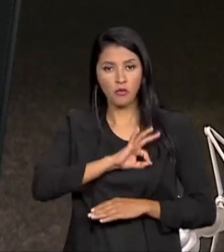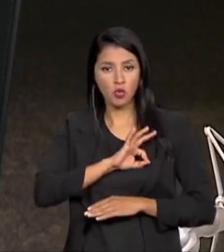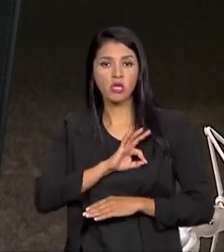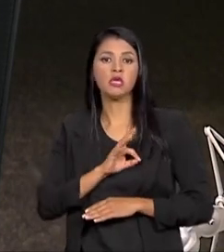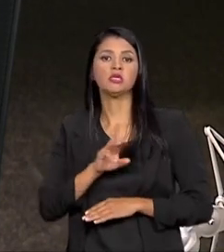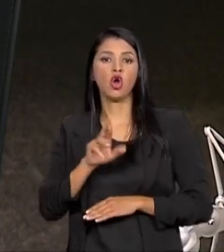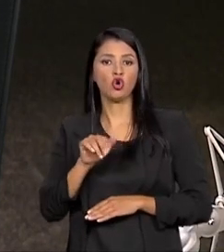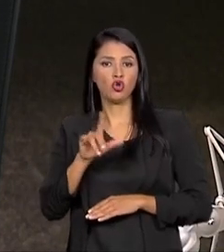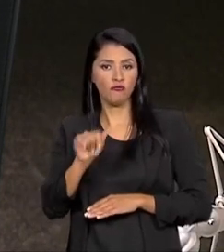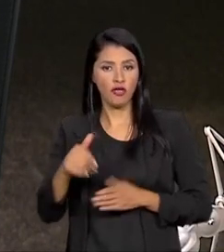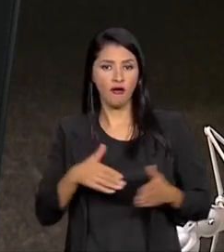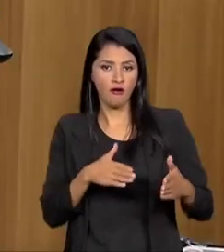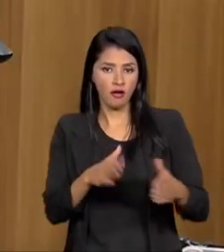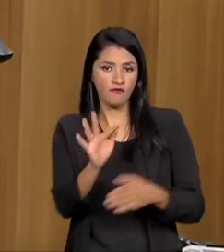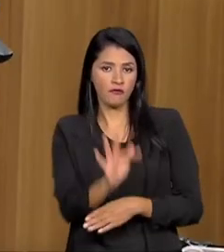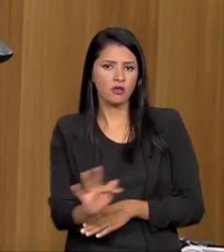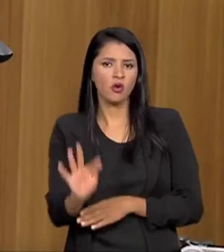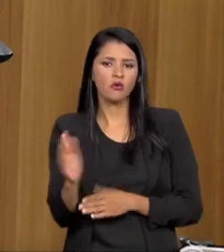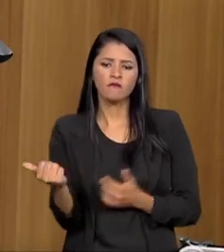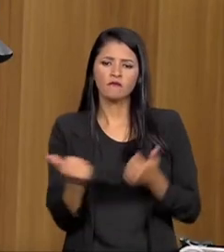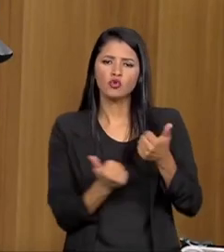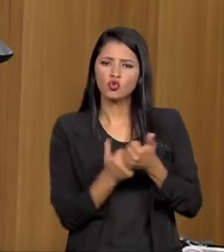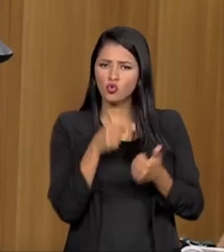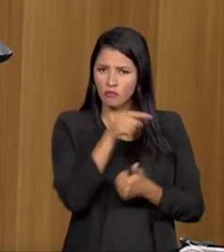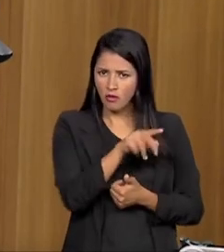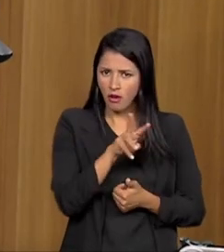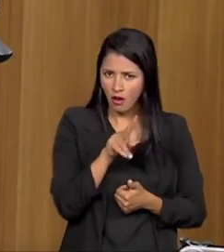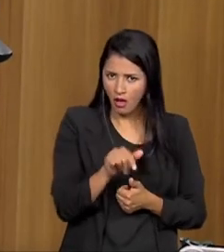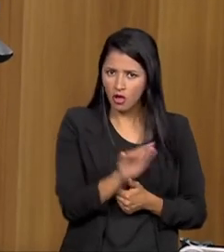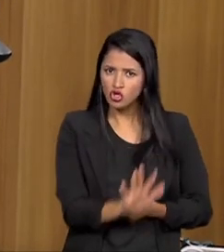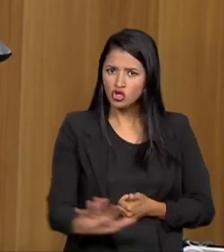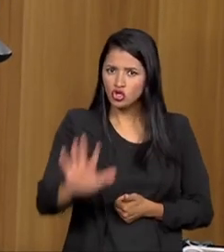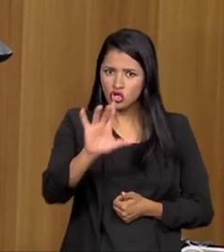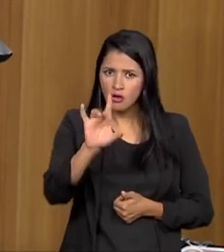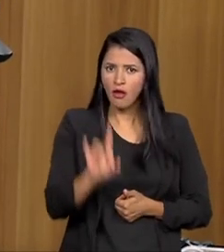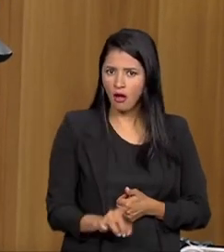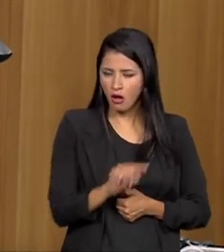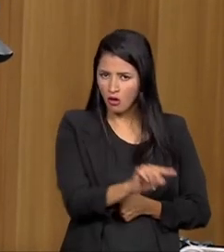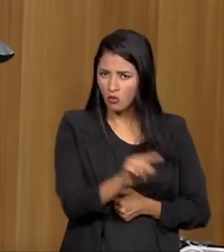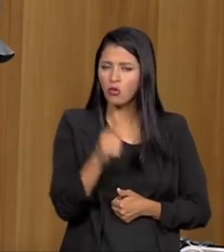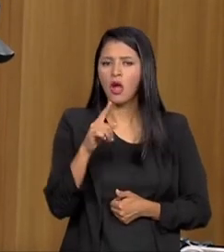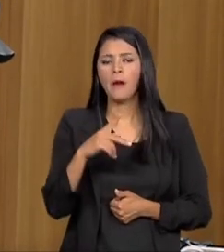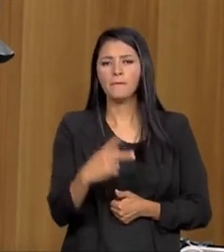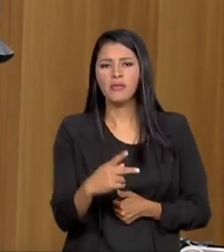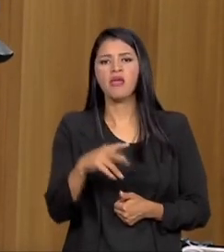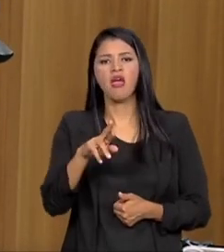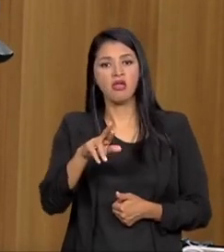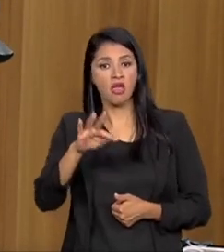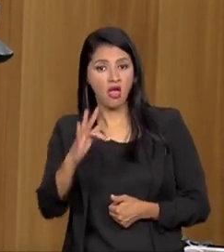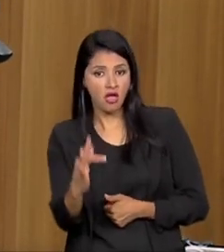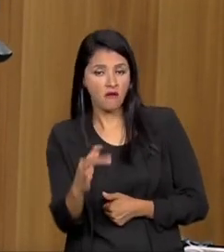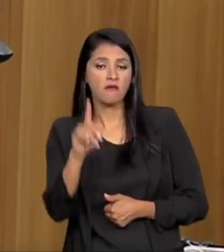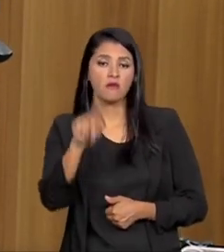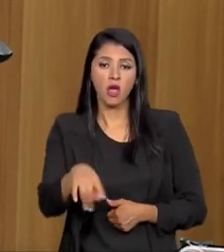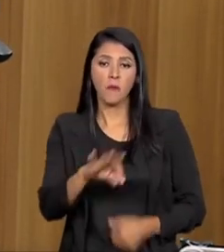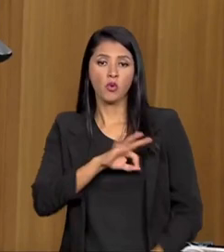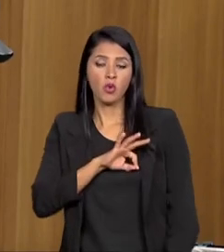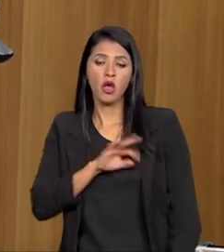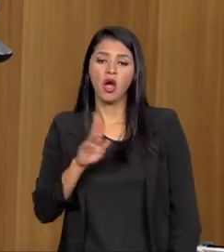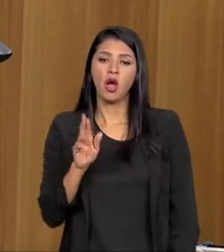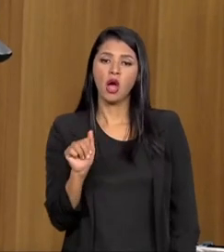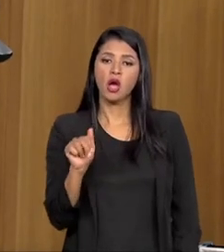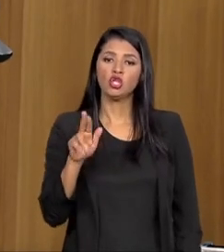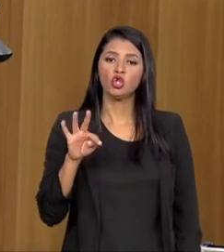Rodoviária Federal quem vai assumir a direção geral da PRF é o policial Antônio Fernando